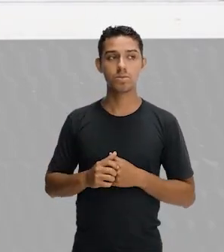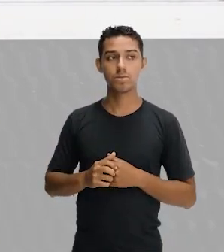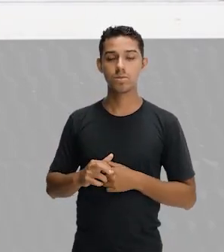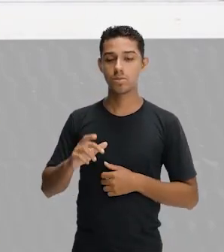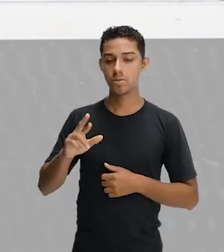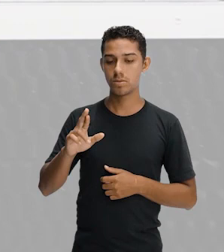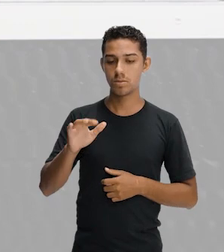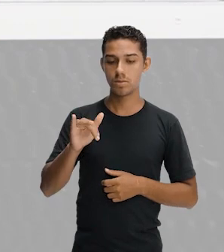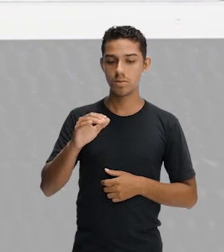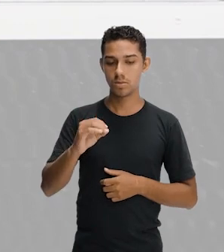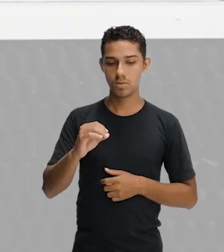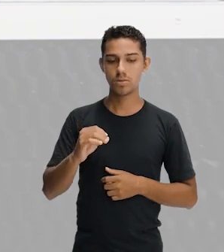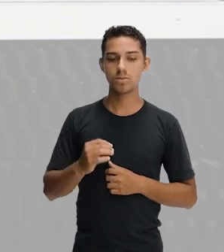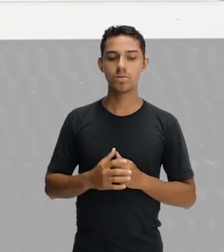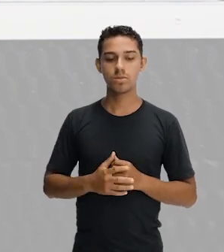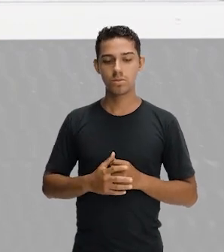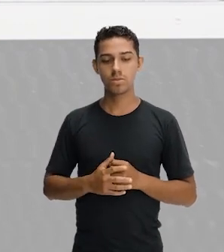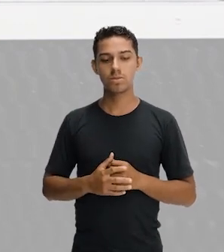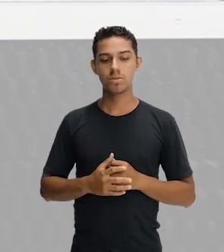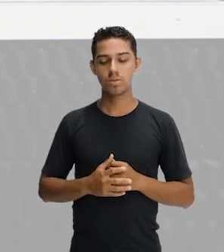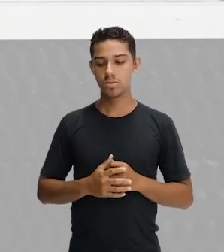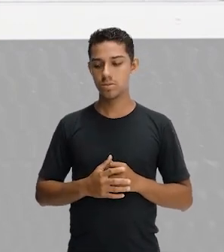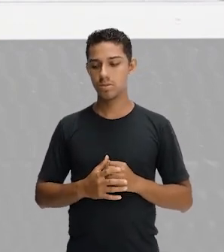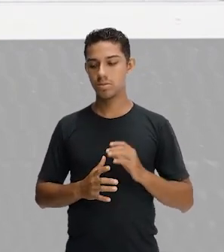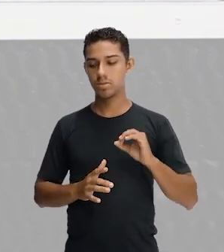O raio é 0,5 metros,